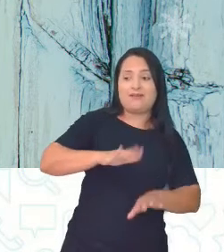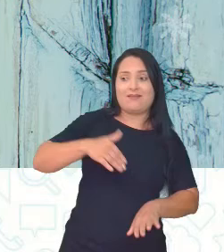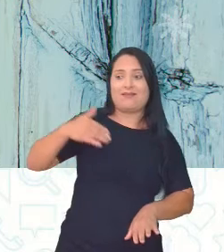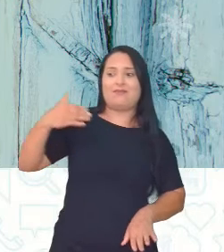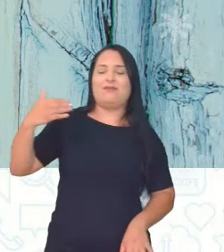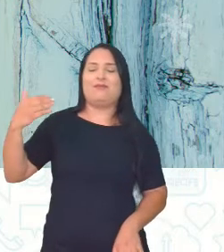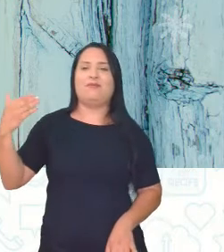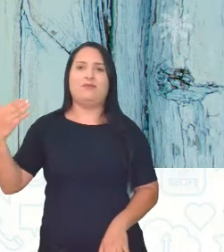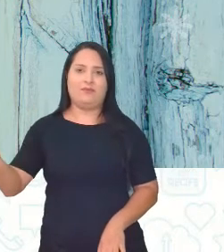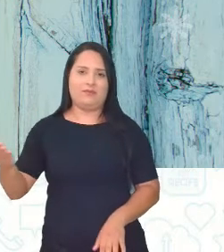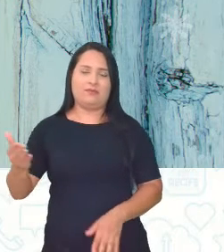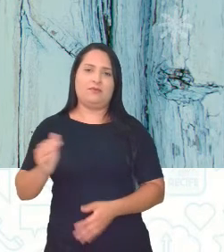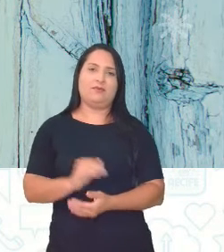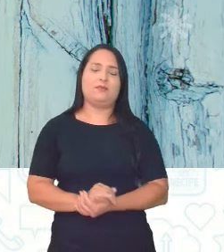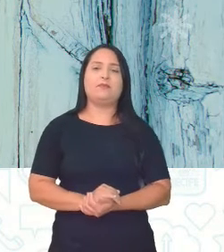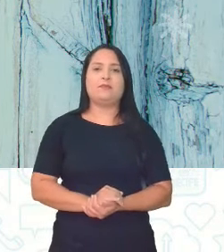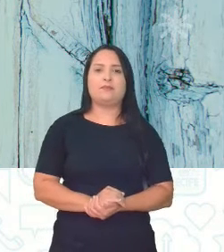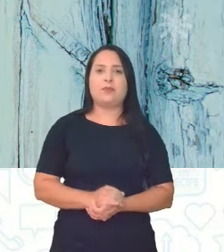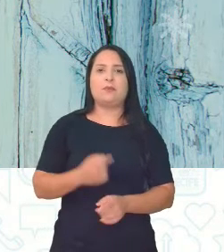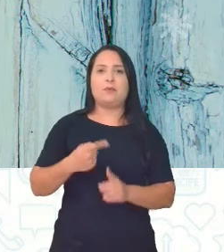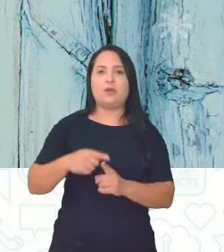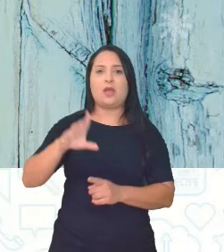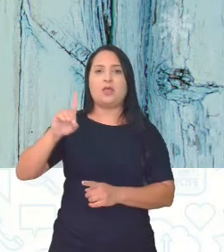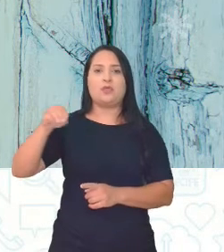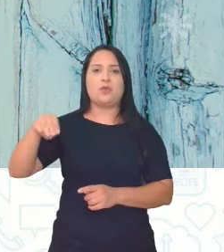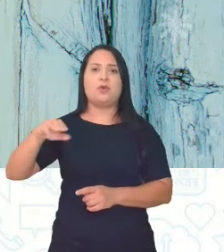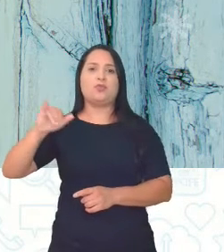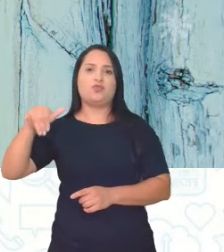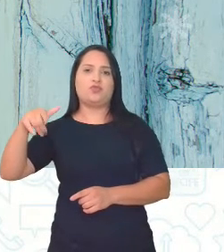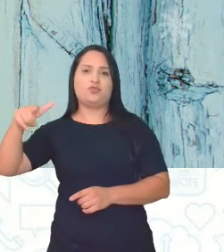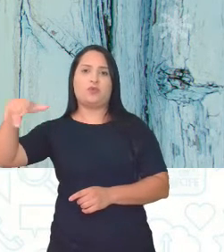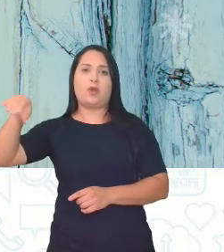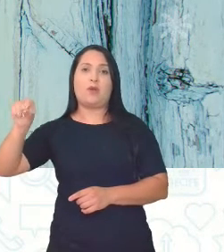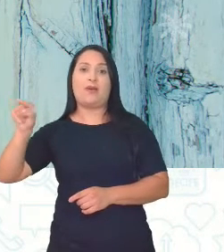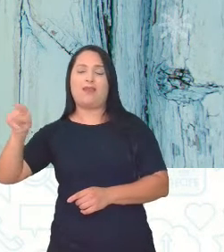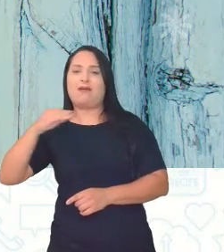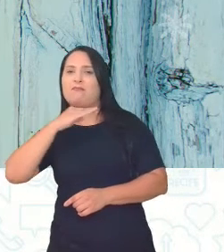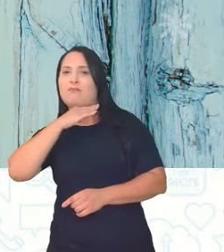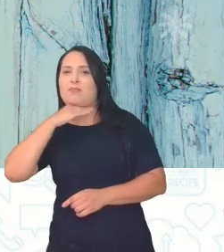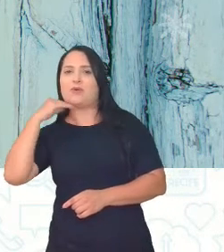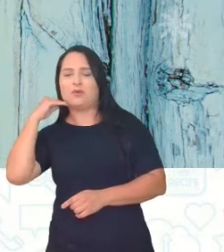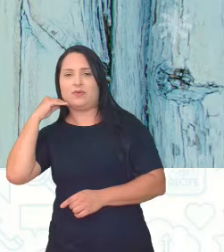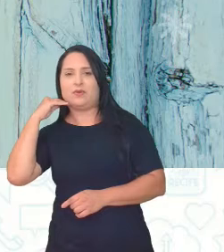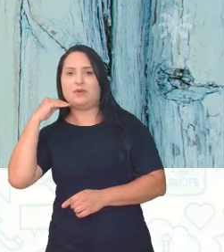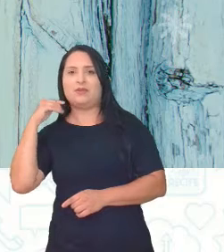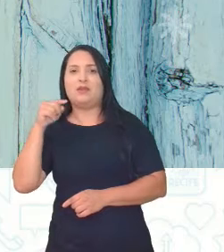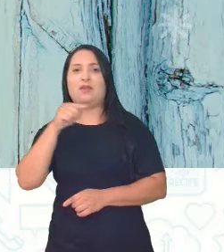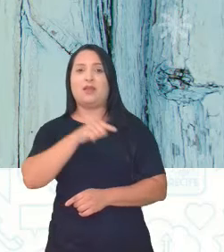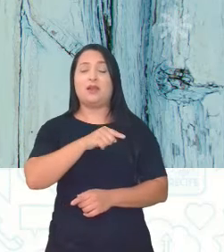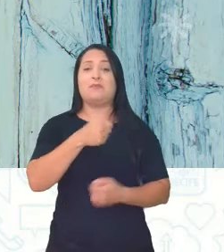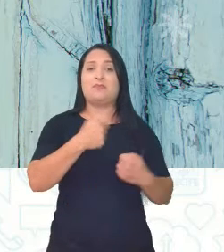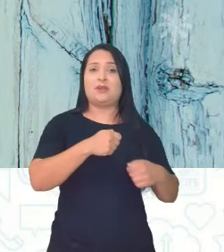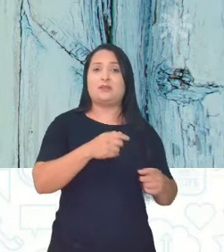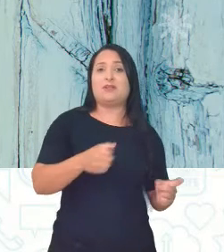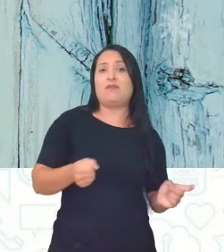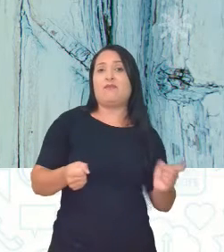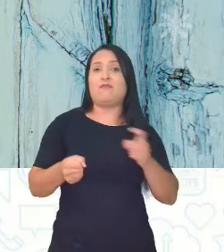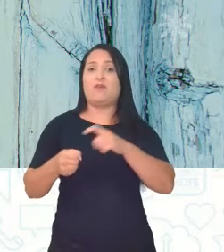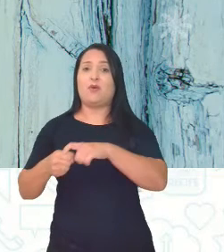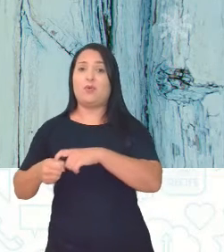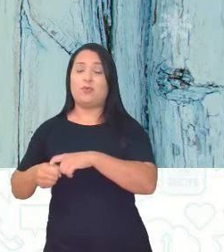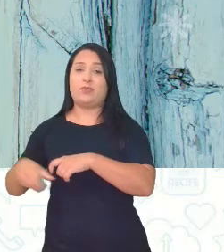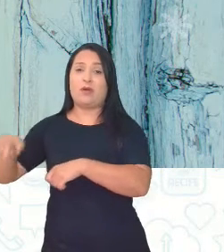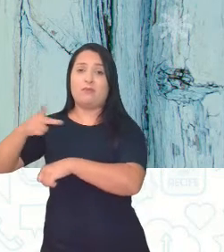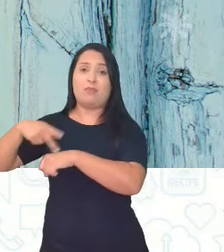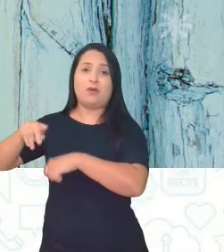né, porque Dom João morre, o pai dele, e ele vai ter que voltar para Portugal. Então, a